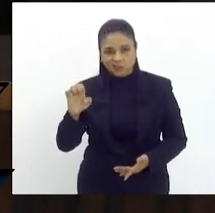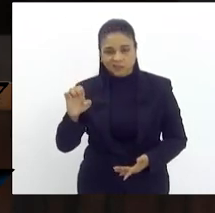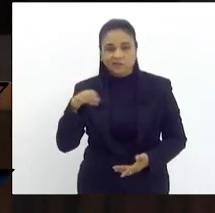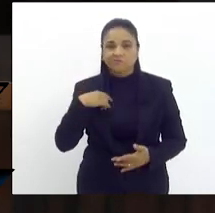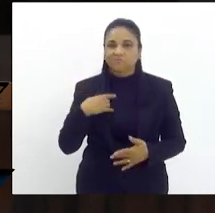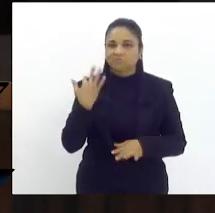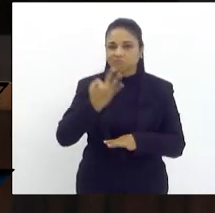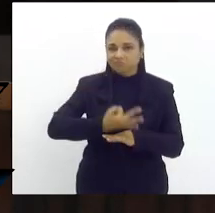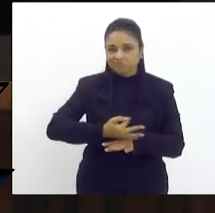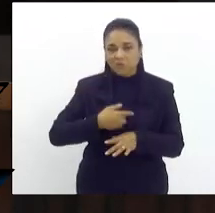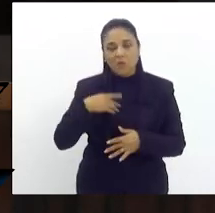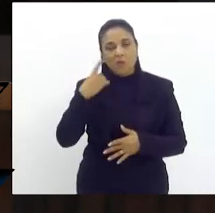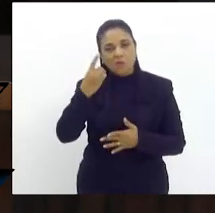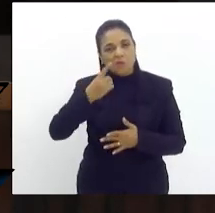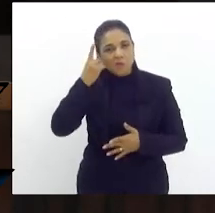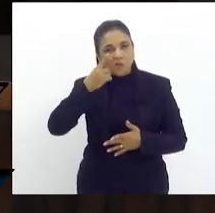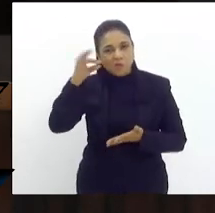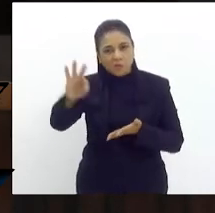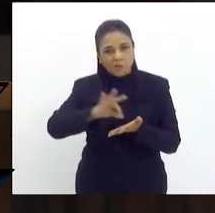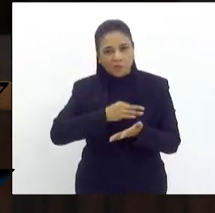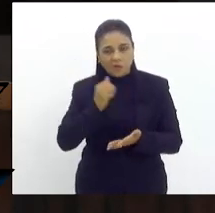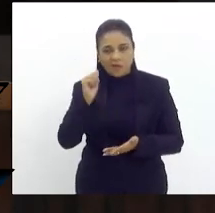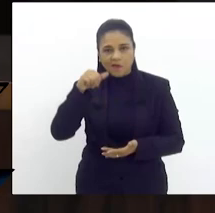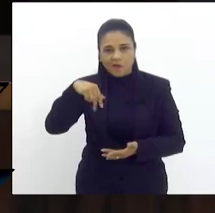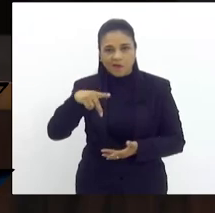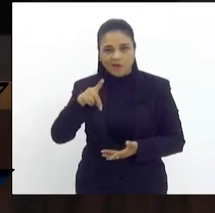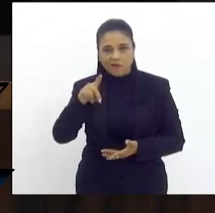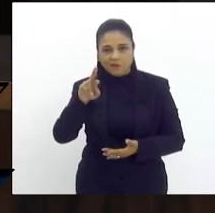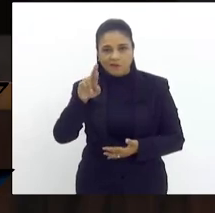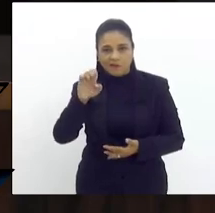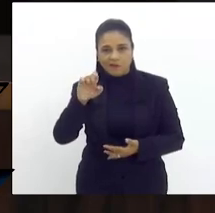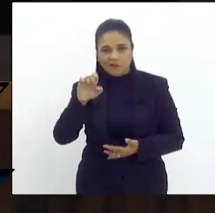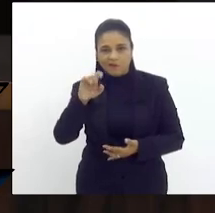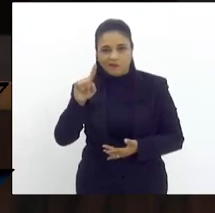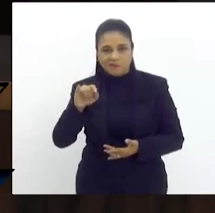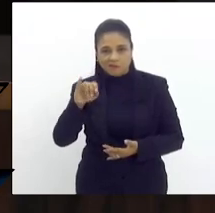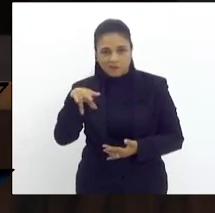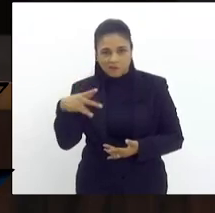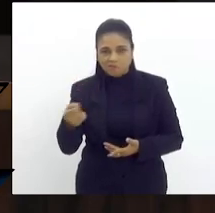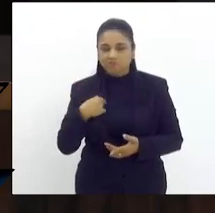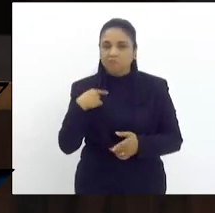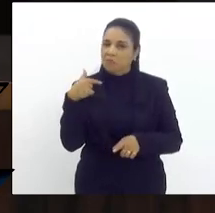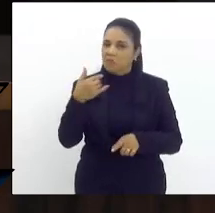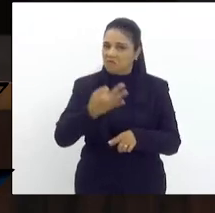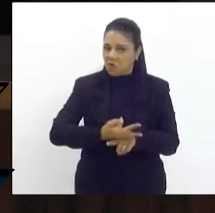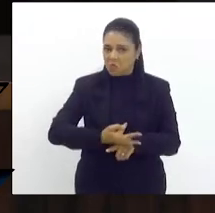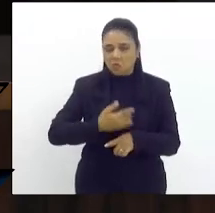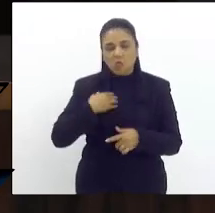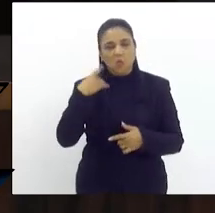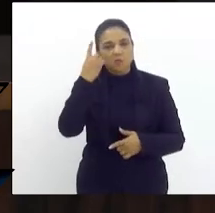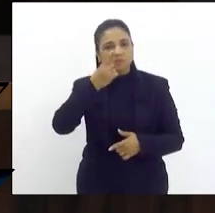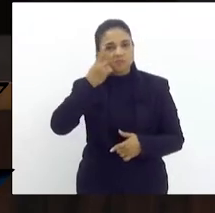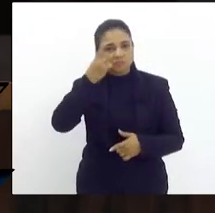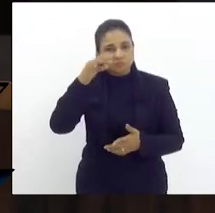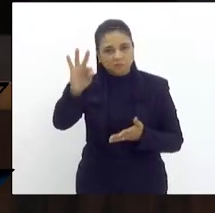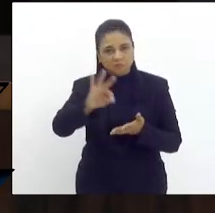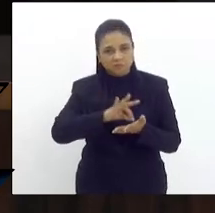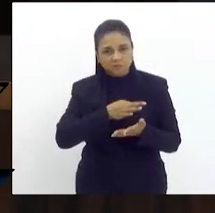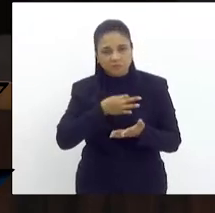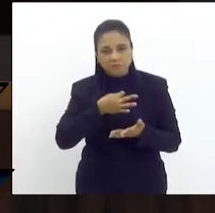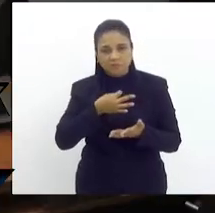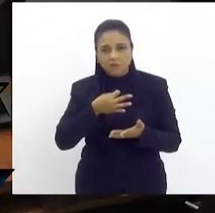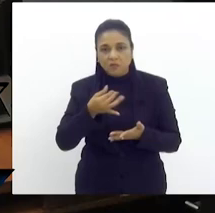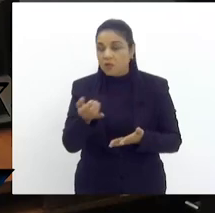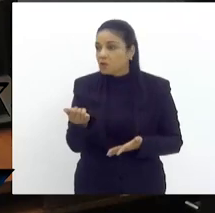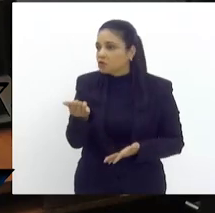próximo ao Dom inscrito é o deputado Andrézinho siciliano não se encontrando presente próximo Cadê